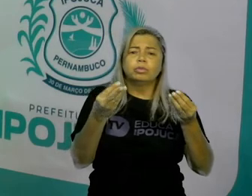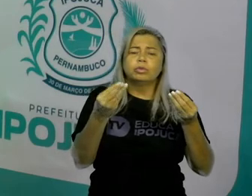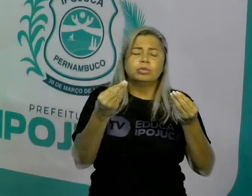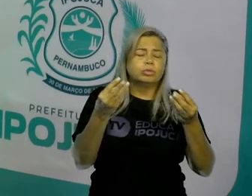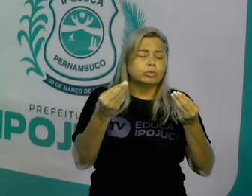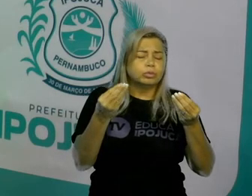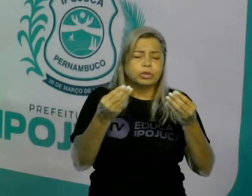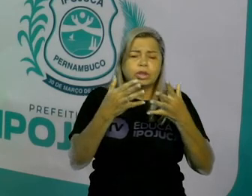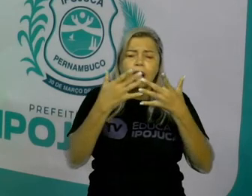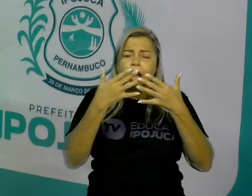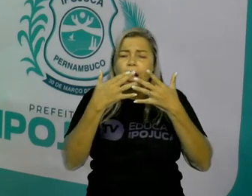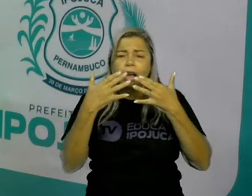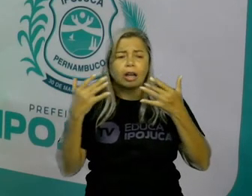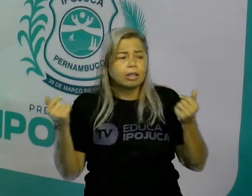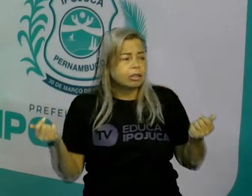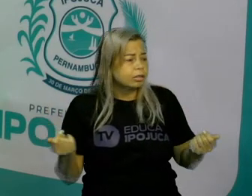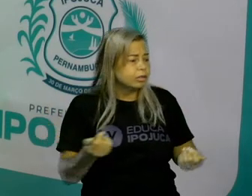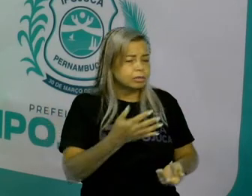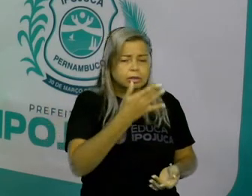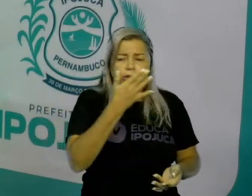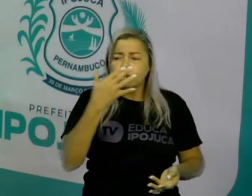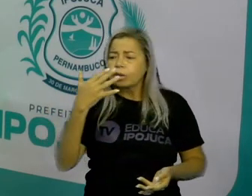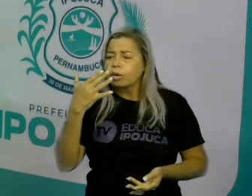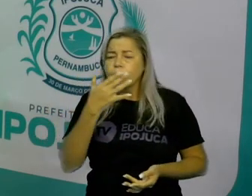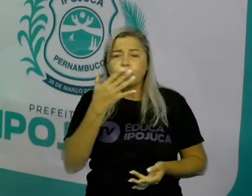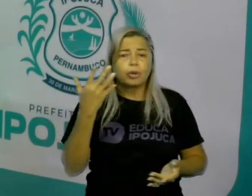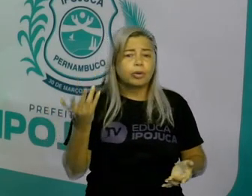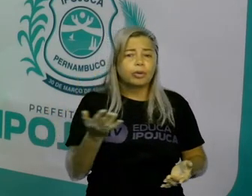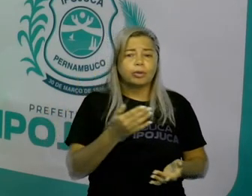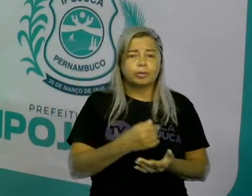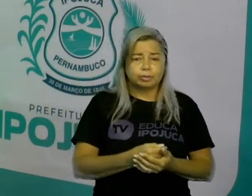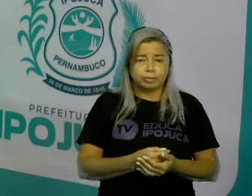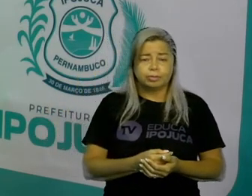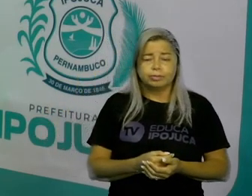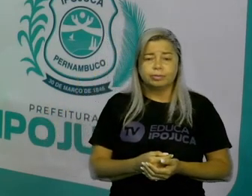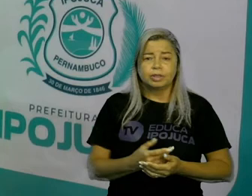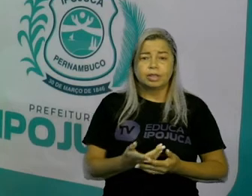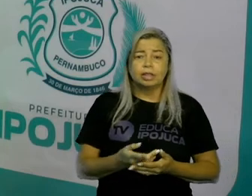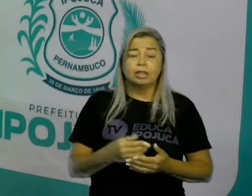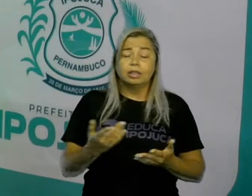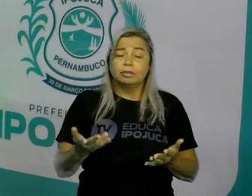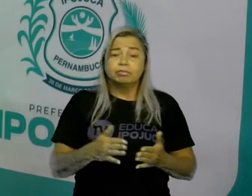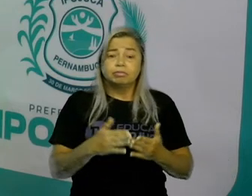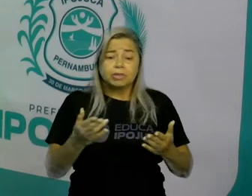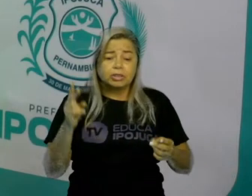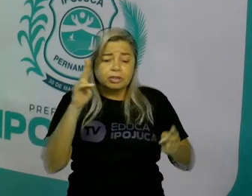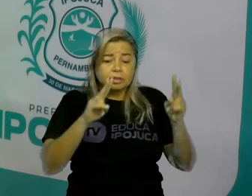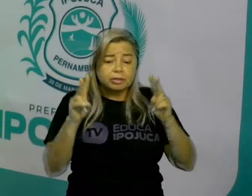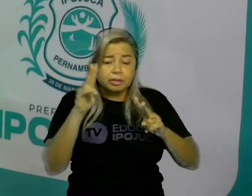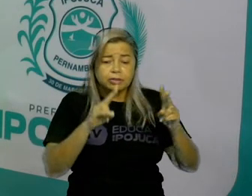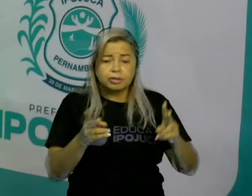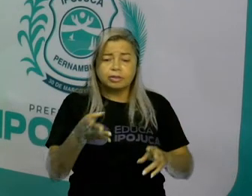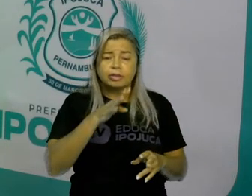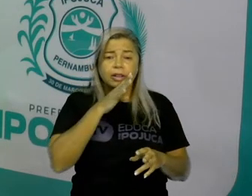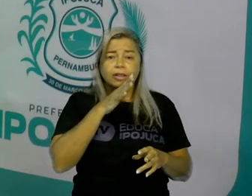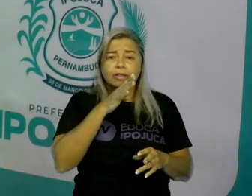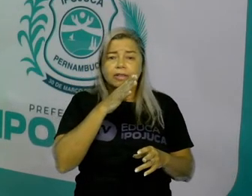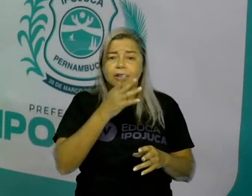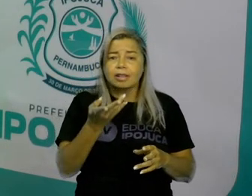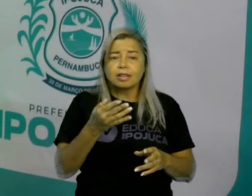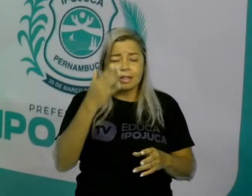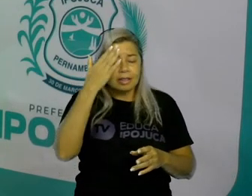Romero Brito, onde você vê, você reconhece. Porque ele usa sempre os mesmos formatos, cores, bastantes cores, e